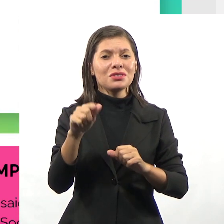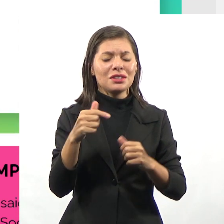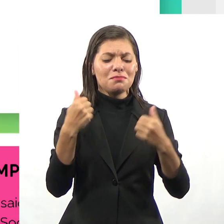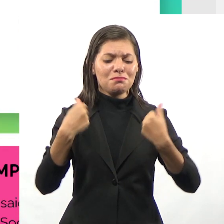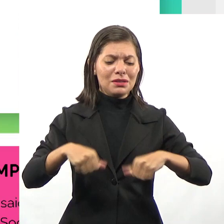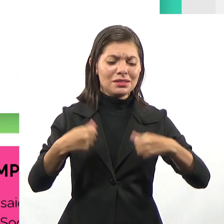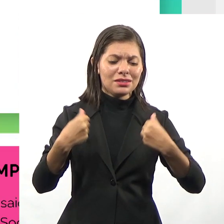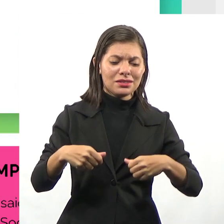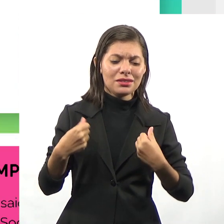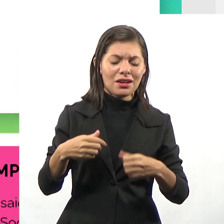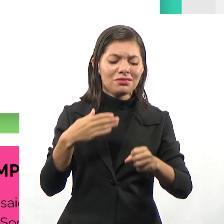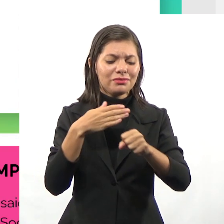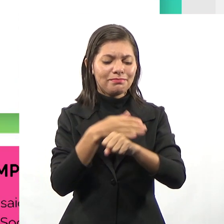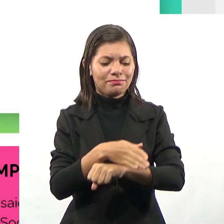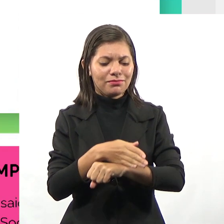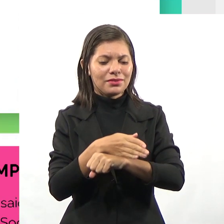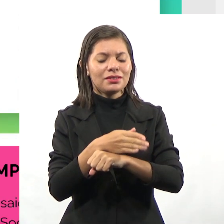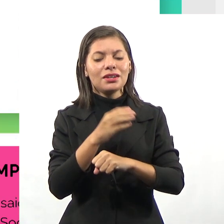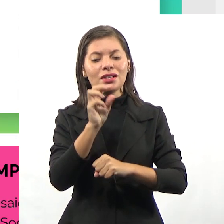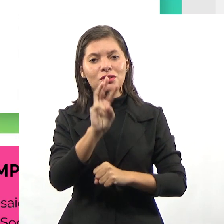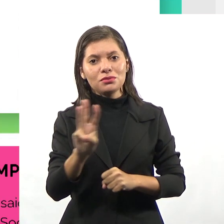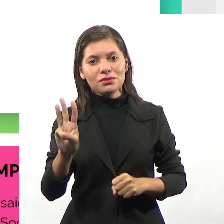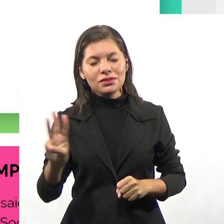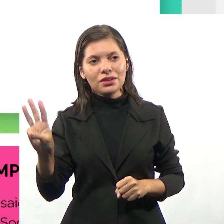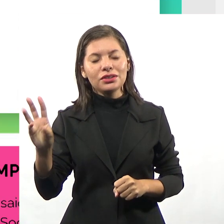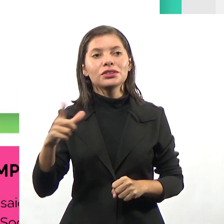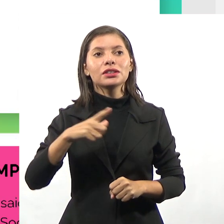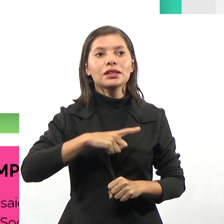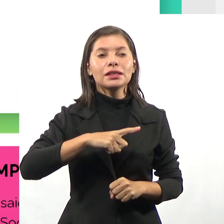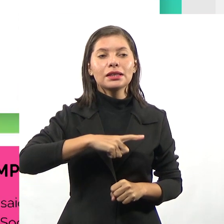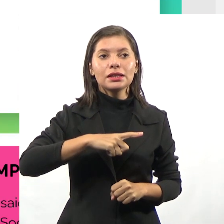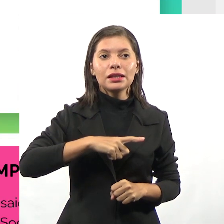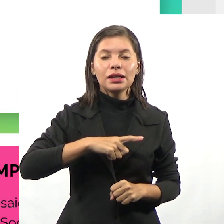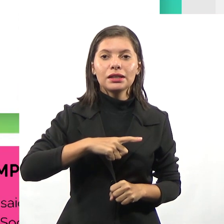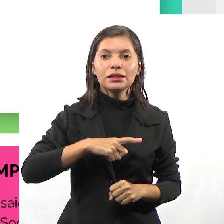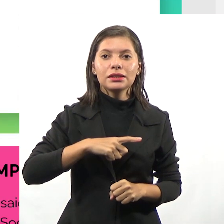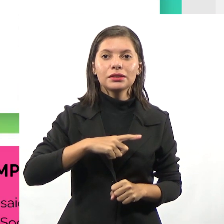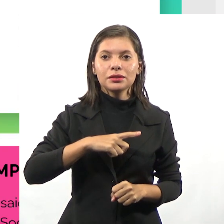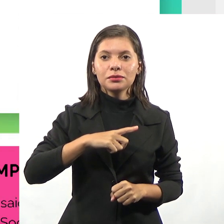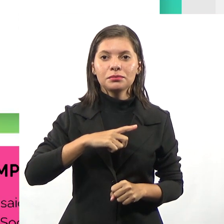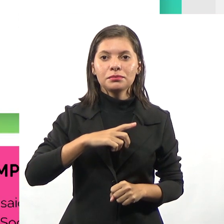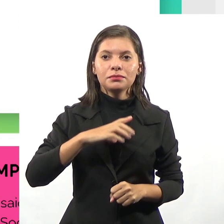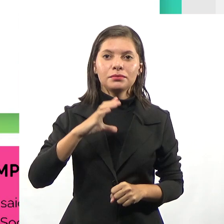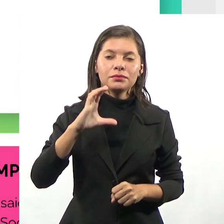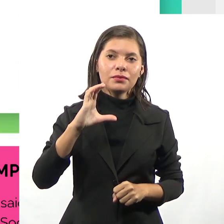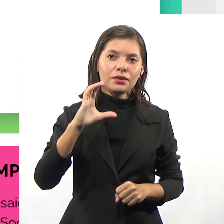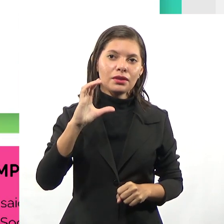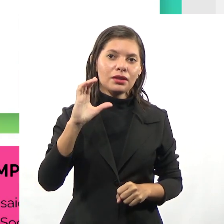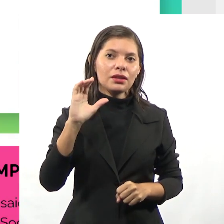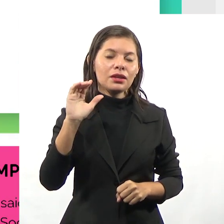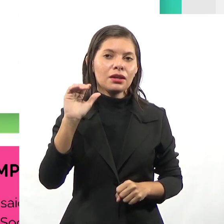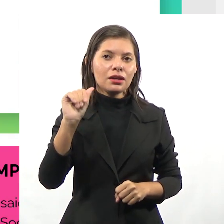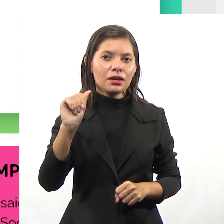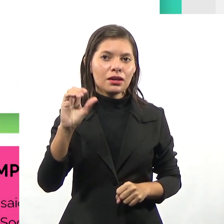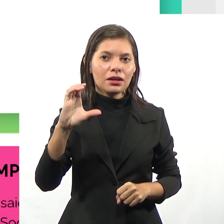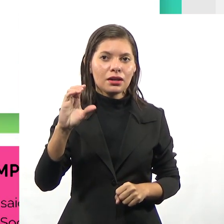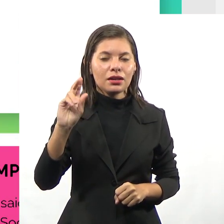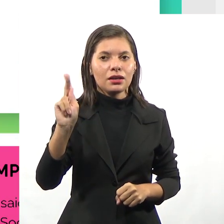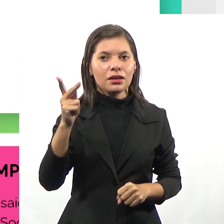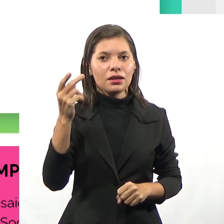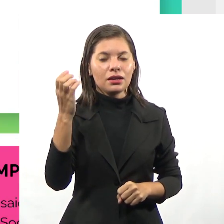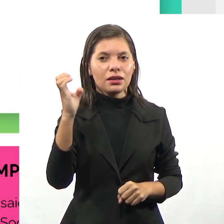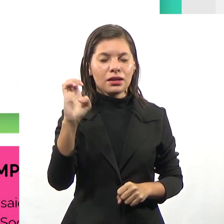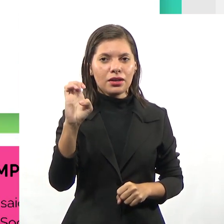E aí você precisava muito consultar aquele site. Existe um comando chamado cache. Cache,